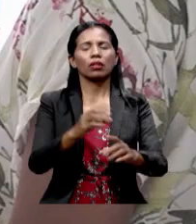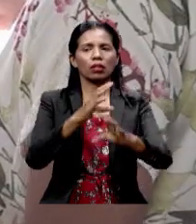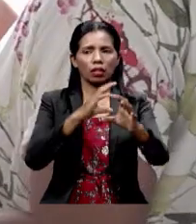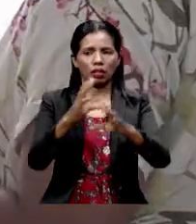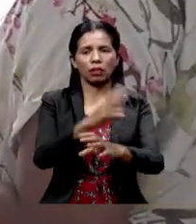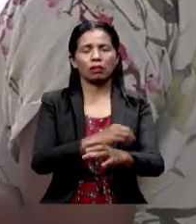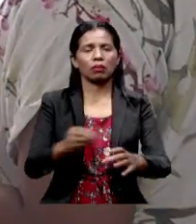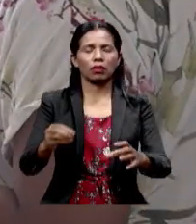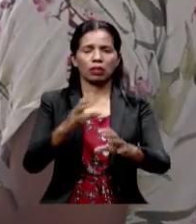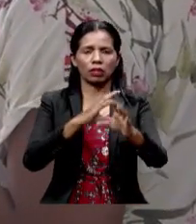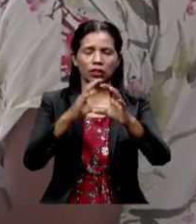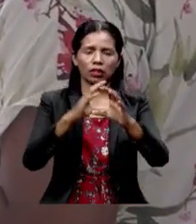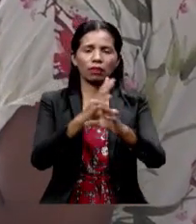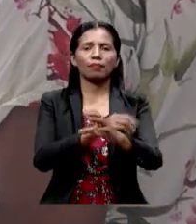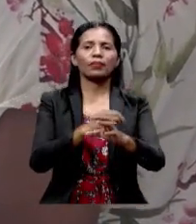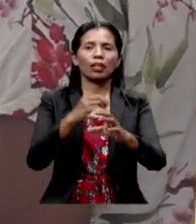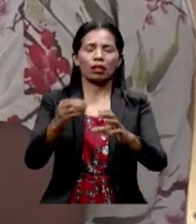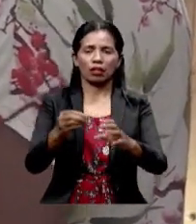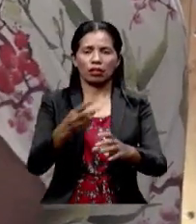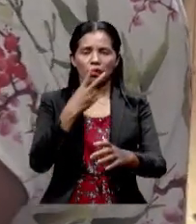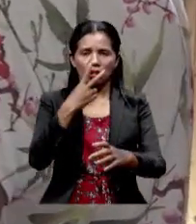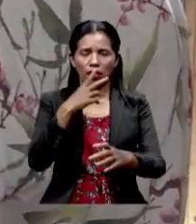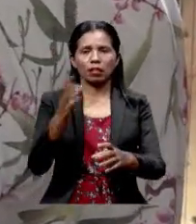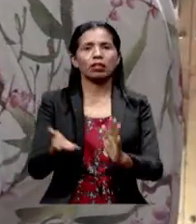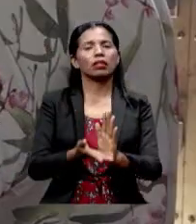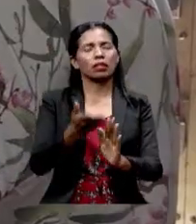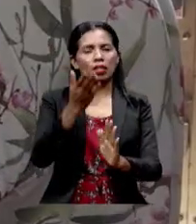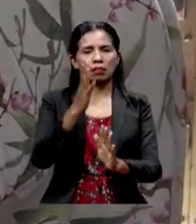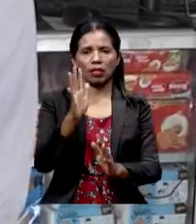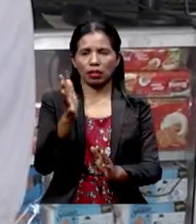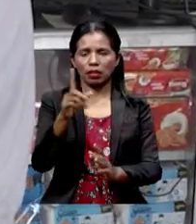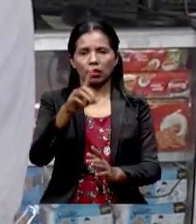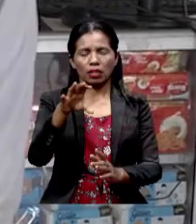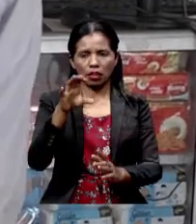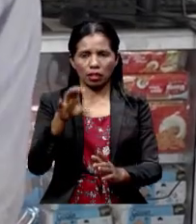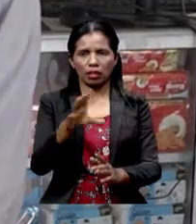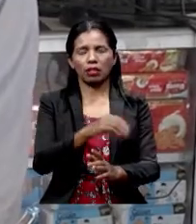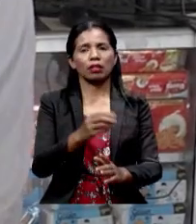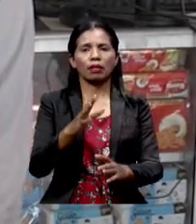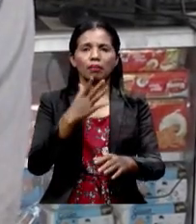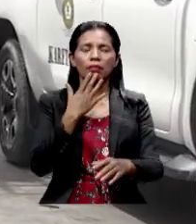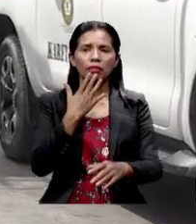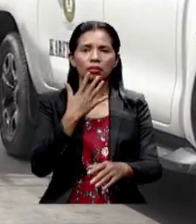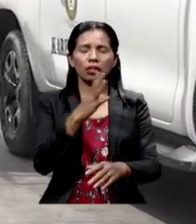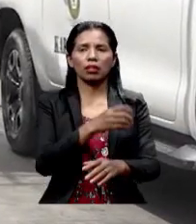imposto ba tabaco aku husi dolar lima nulu, saiba dolar atus ida kada kilograma, imposto ba masimilar